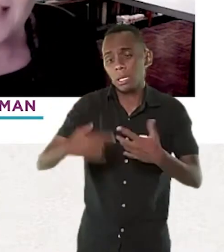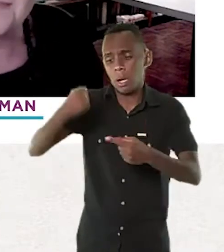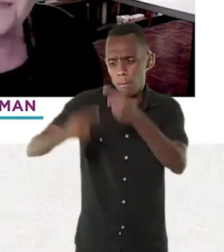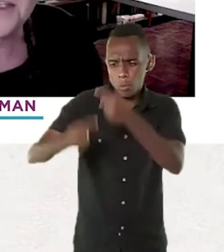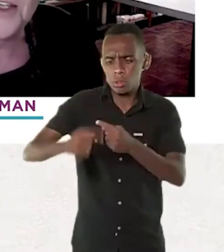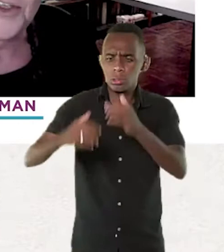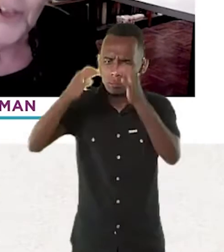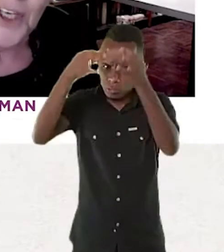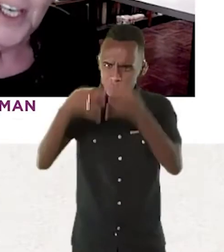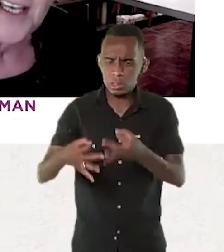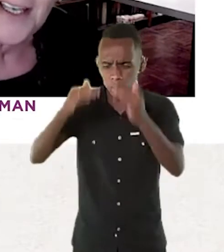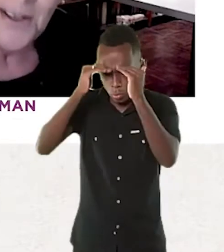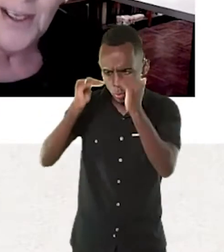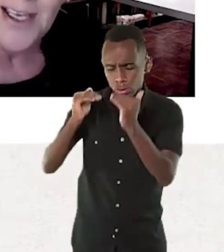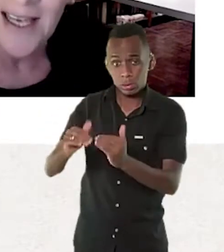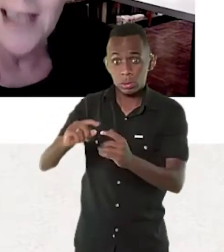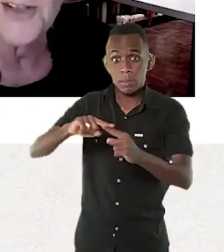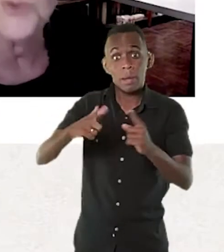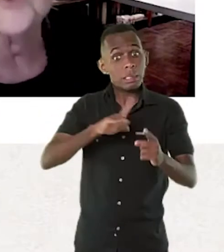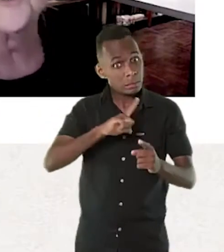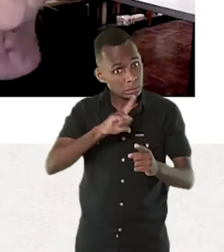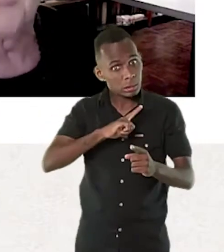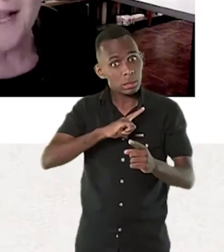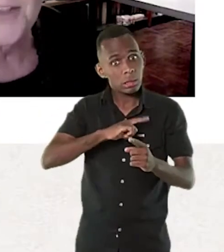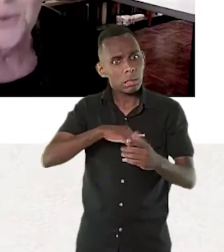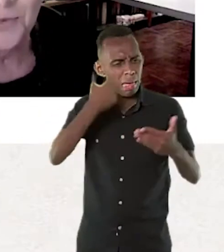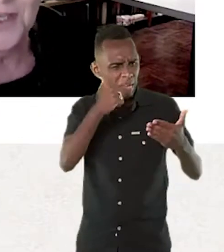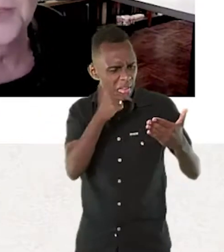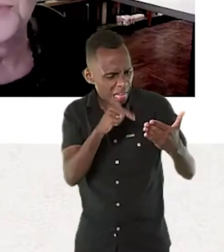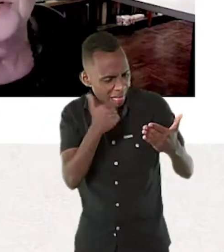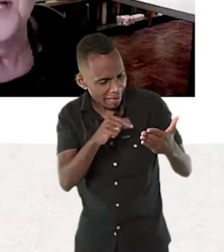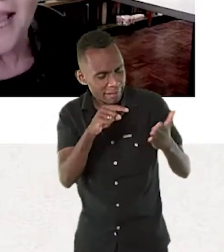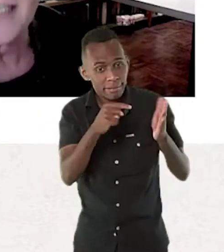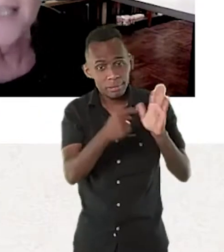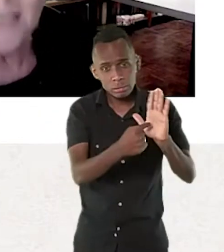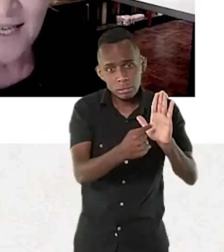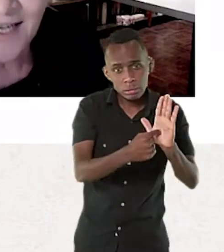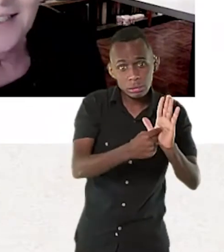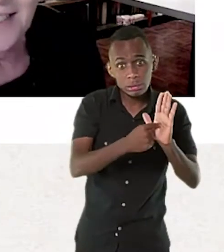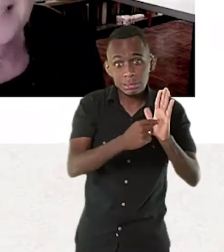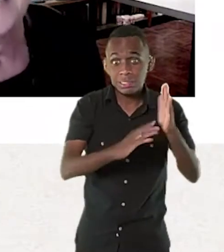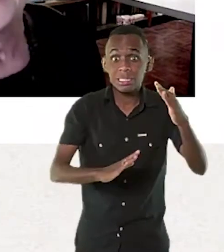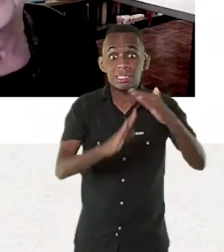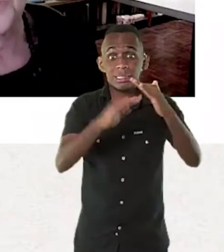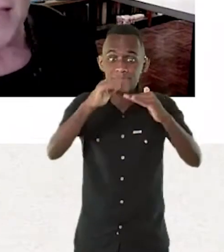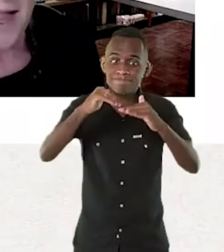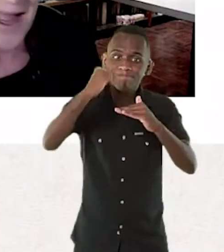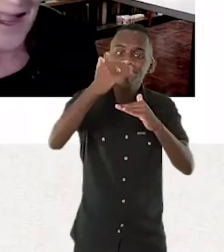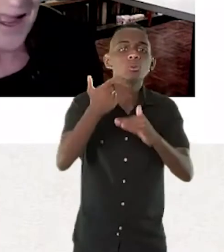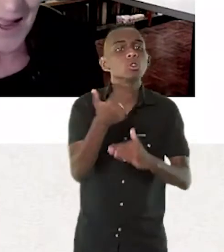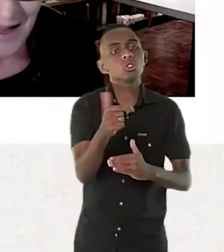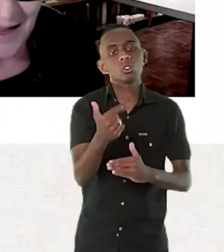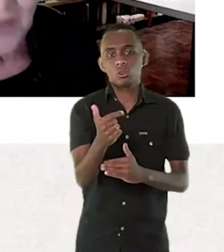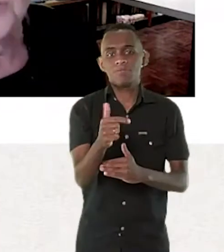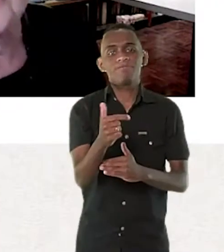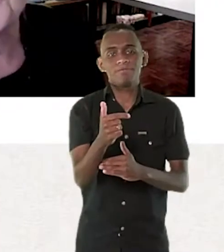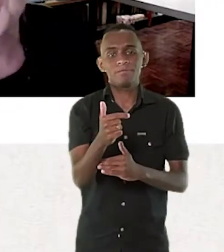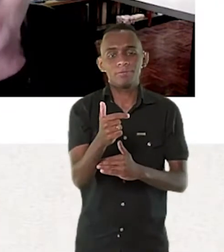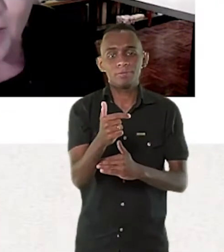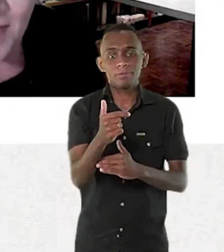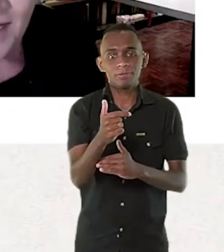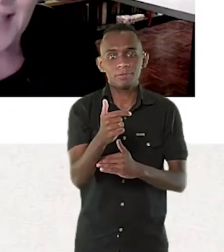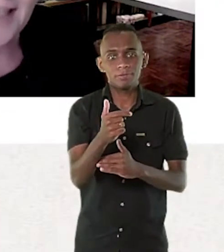Tem memes e stickers que eles ultrapassam mesmo a linha, né,